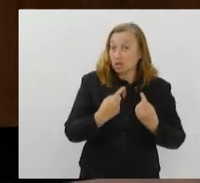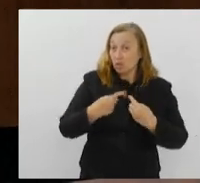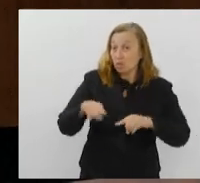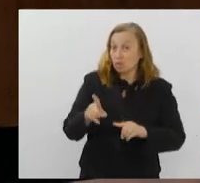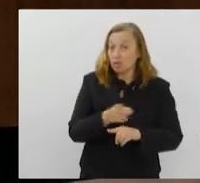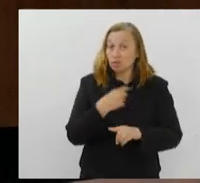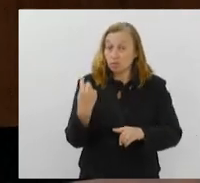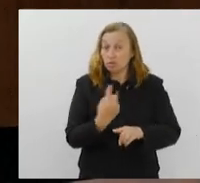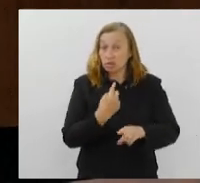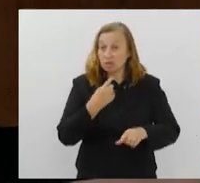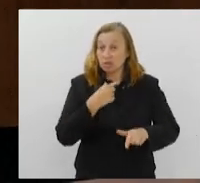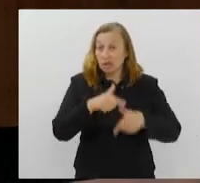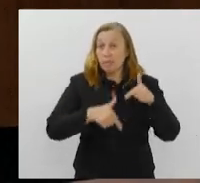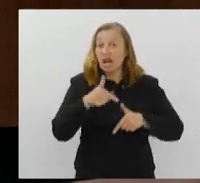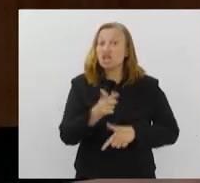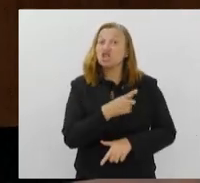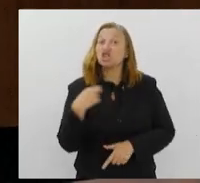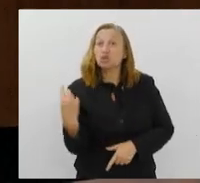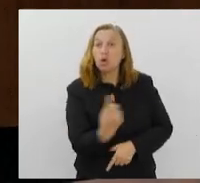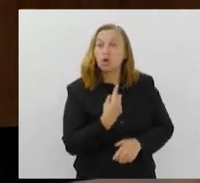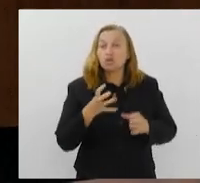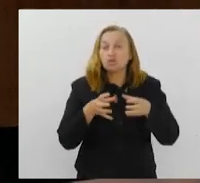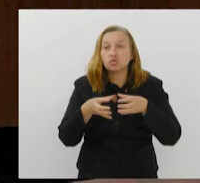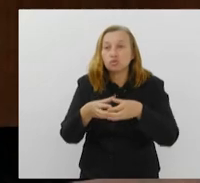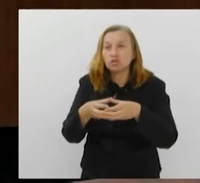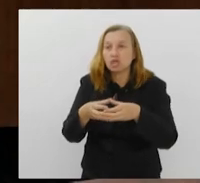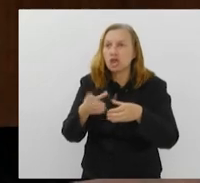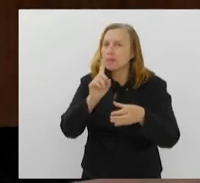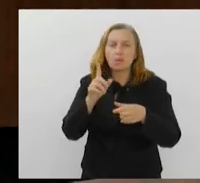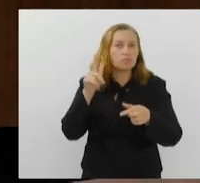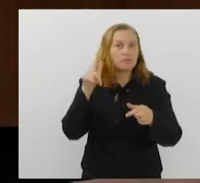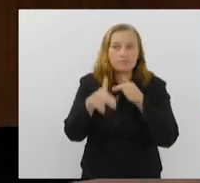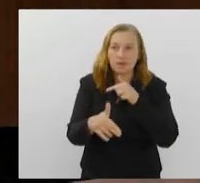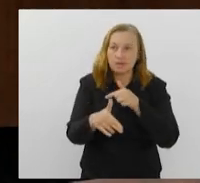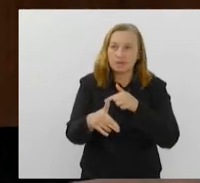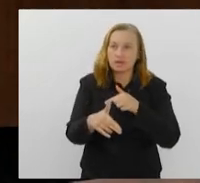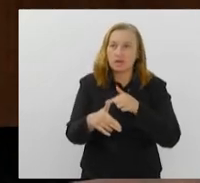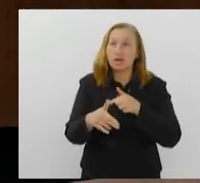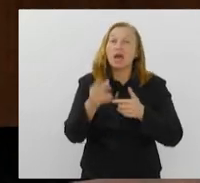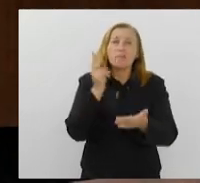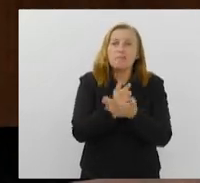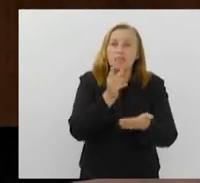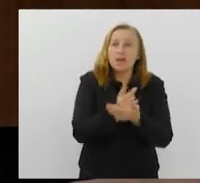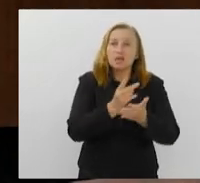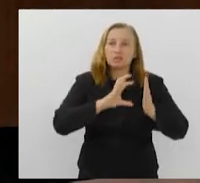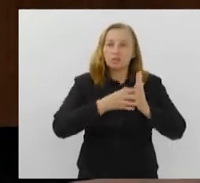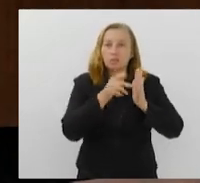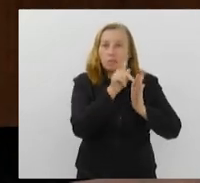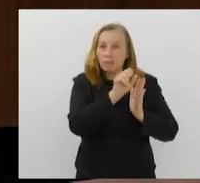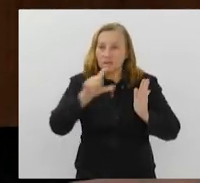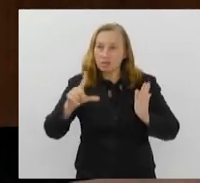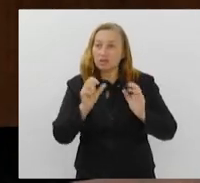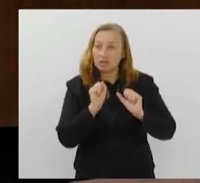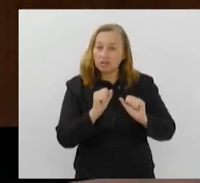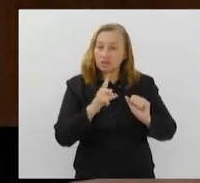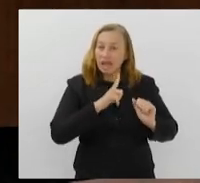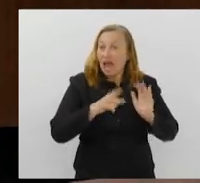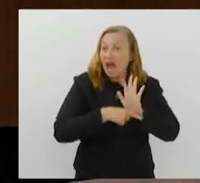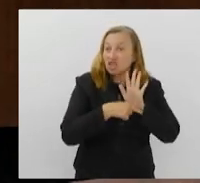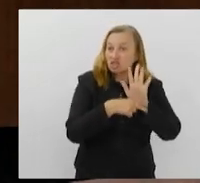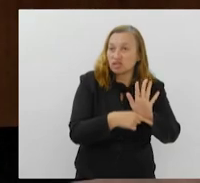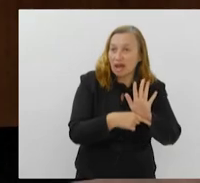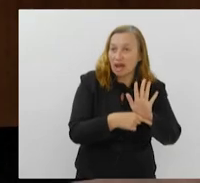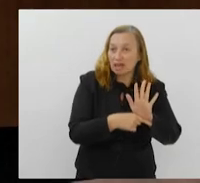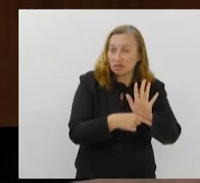parlamento estadual. E nós, em conjunto aqui, não vamos permitir, mesmo que o pessoal tenha contribuído no seu circo de